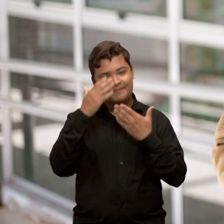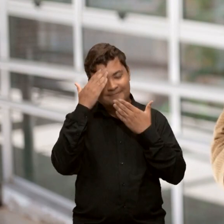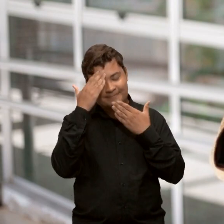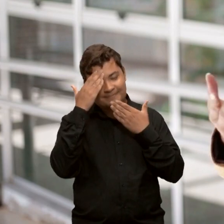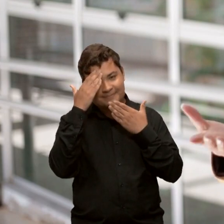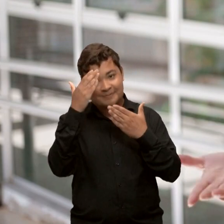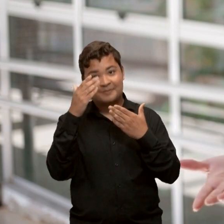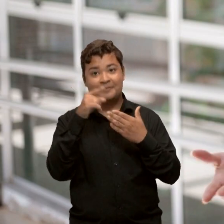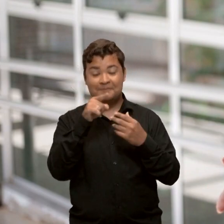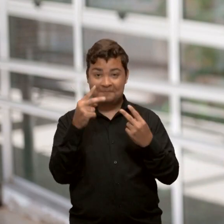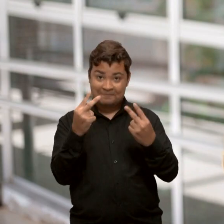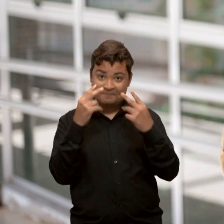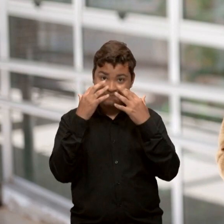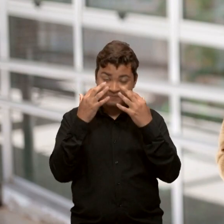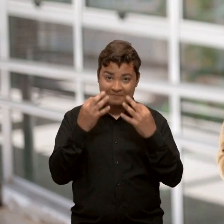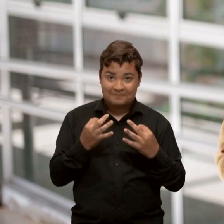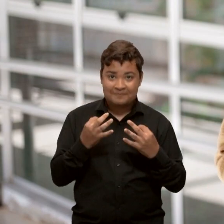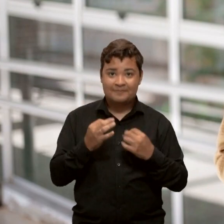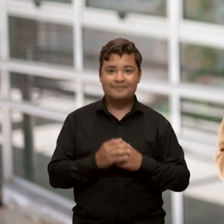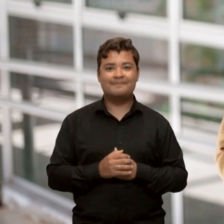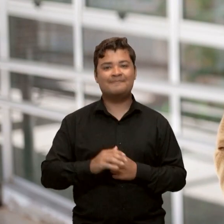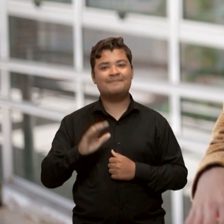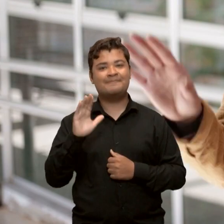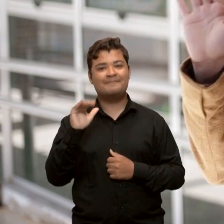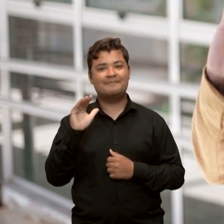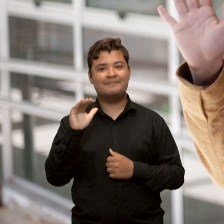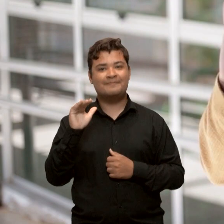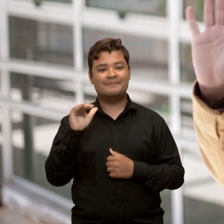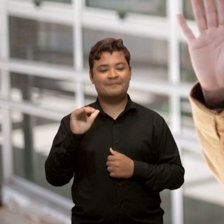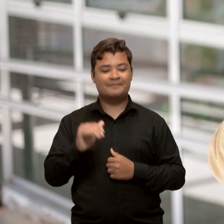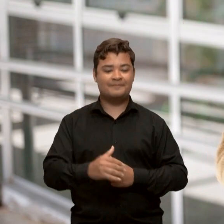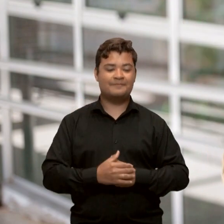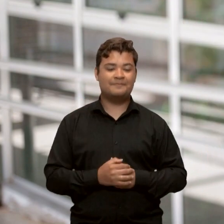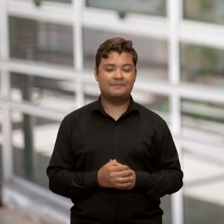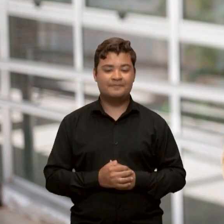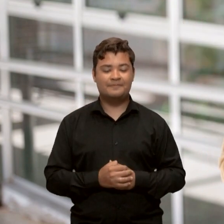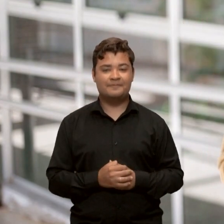obrigada pela sua atenção. Até a próxima. Tchau!